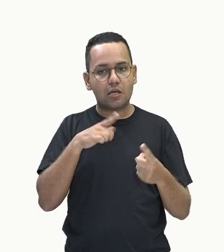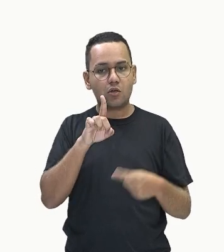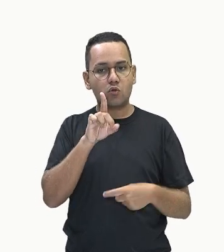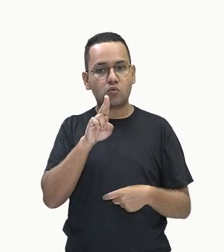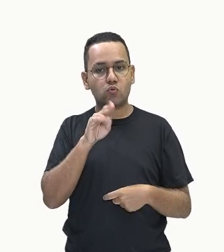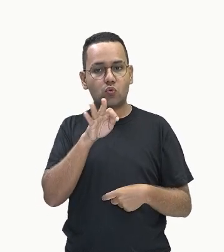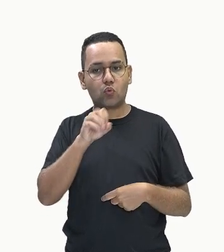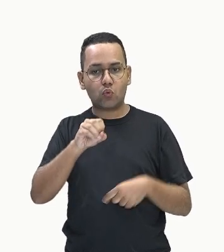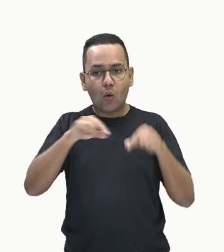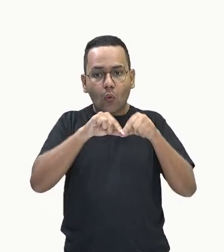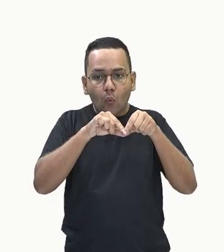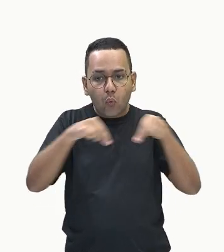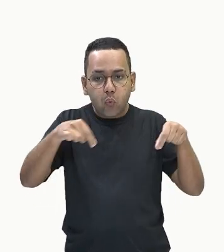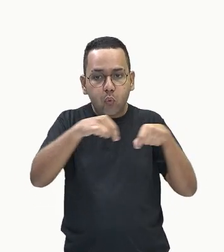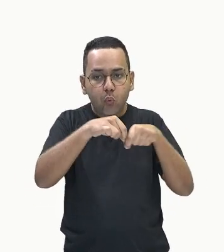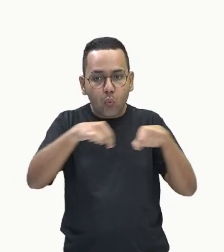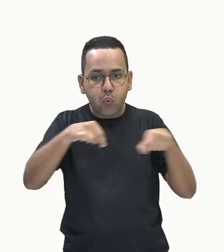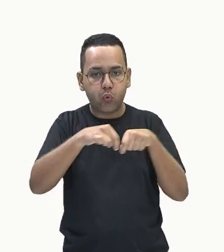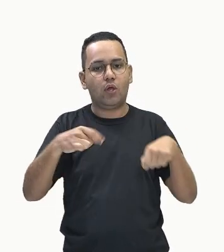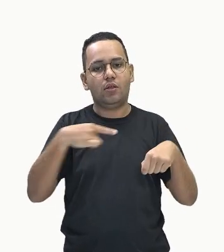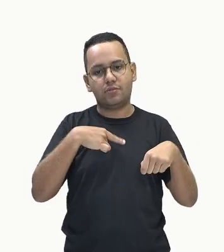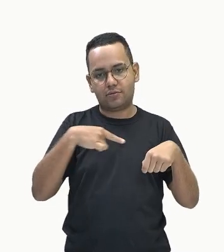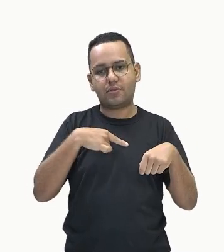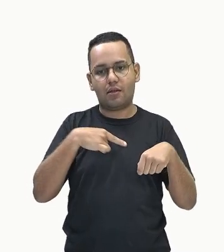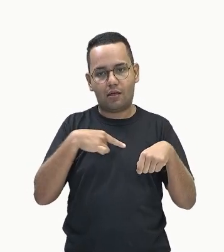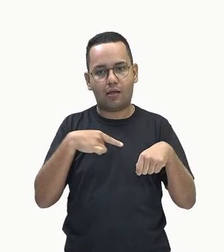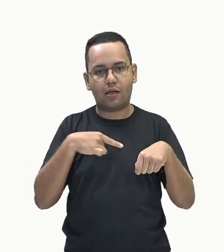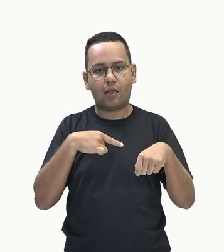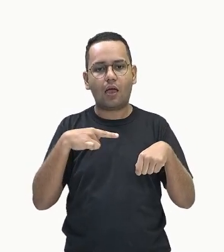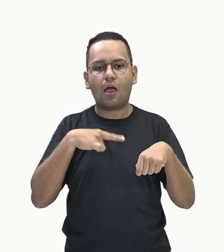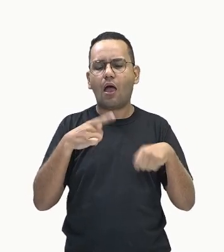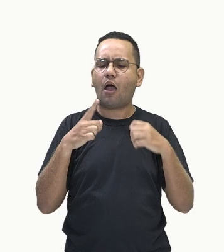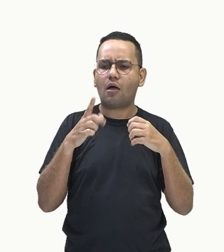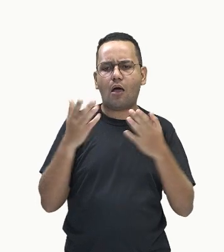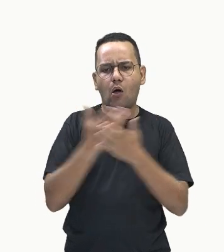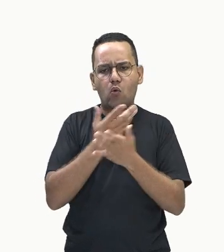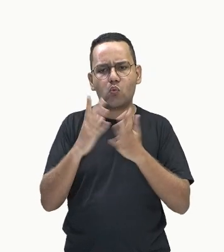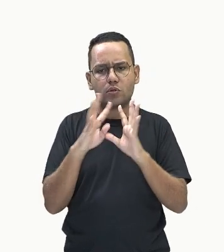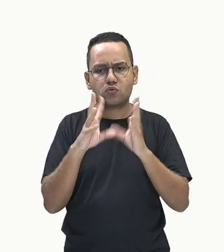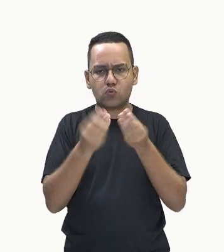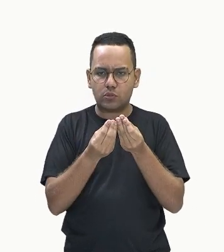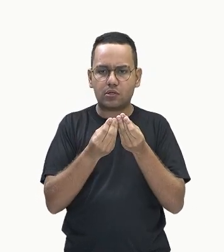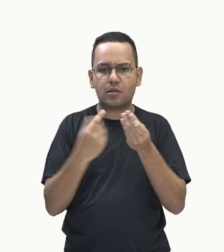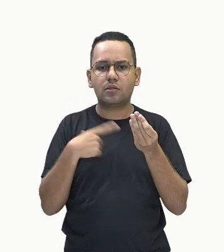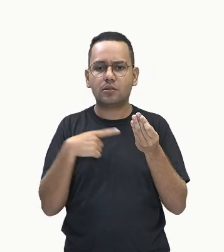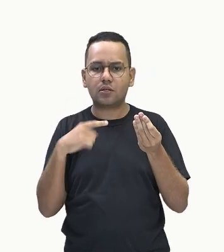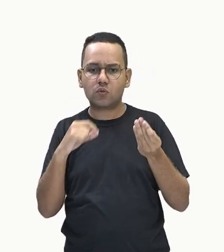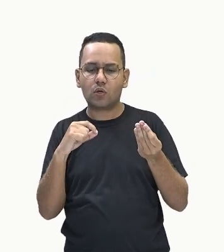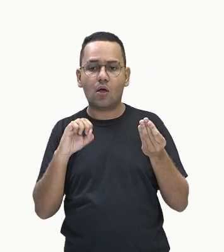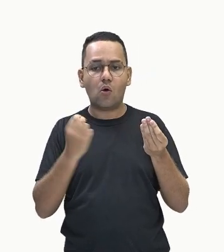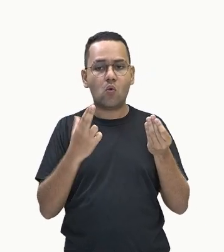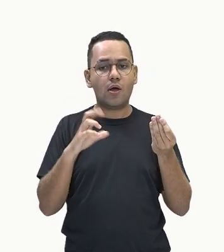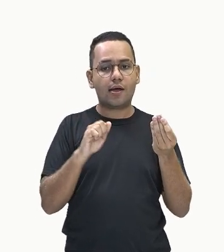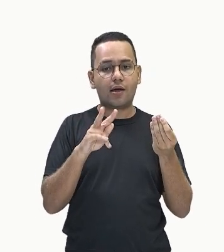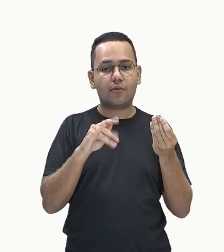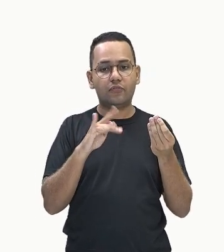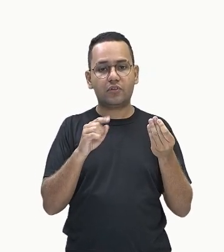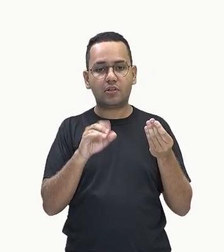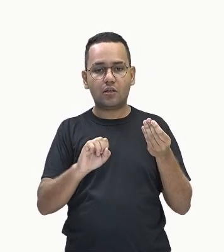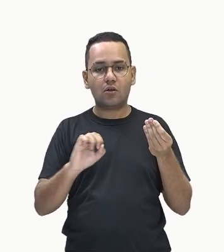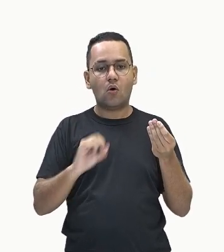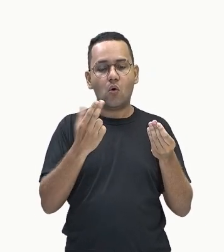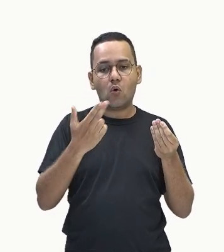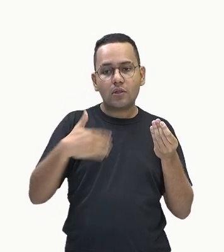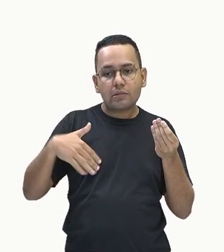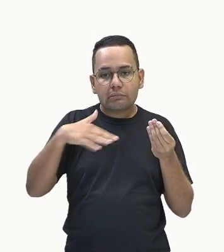já apresentam um espaço para a liberação de certas substâncias, né? Elas liberam essas substâncias em cavidades ou na superfície do